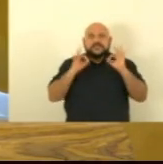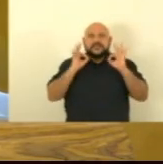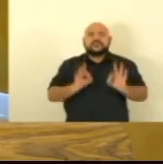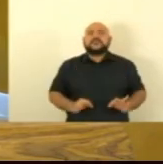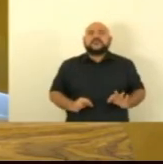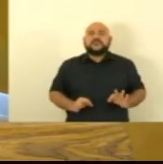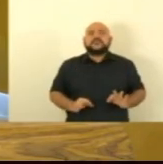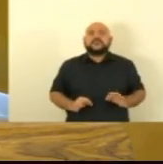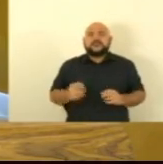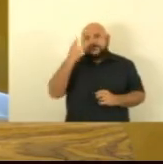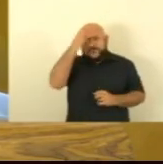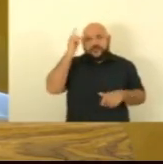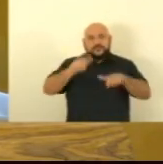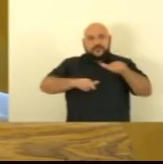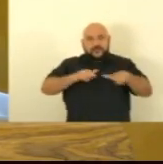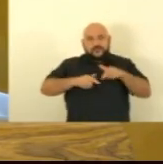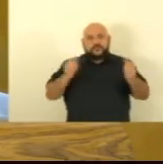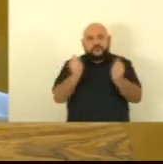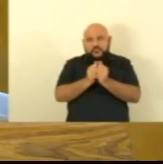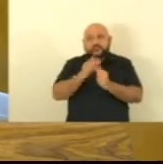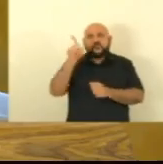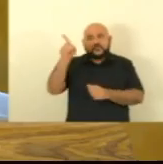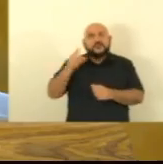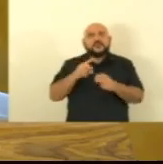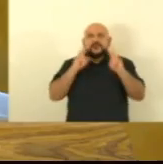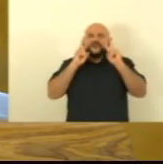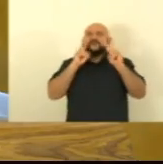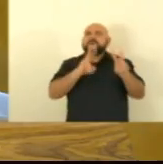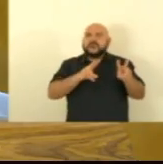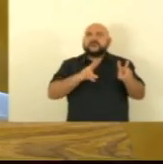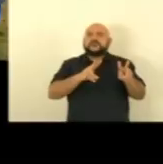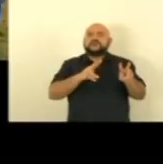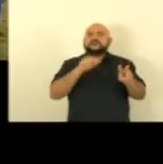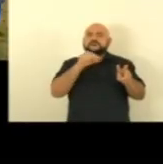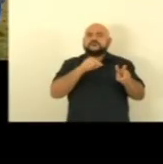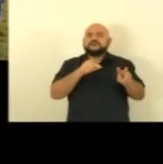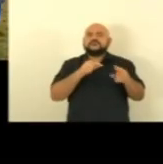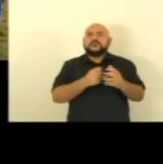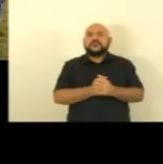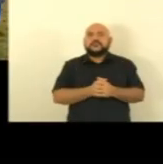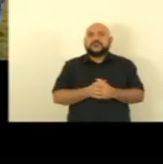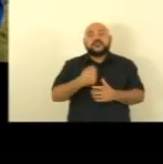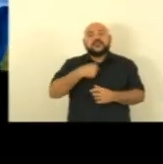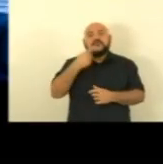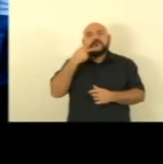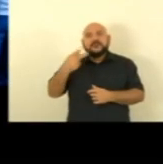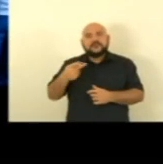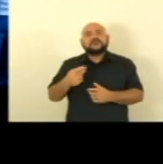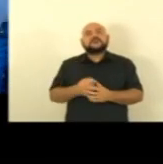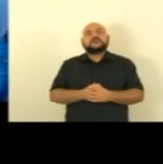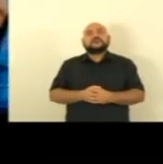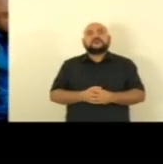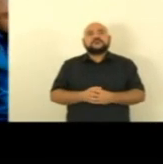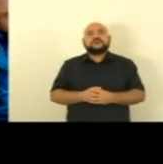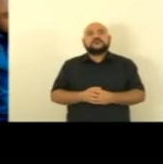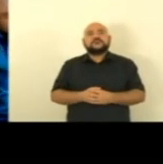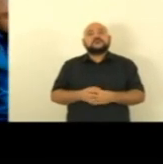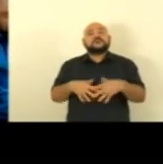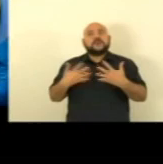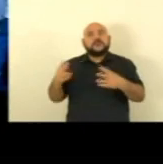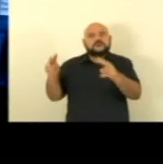nos assistindo, prestasse atenção nessa segunda fala que vou fazer.